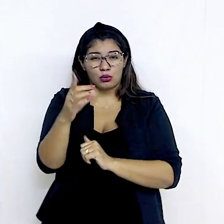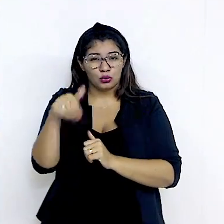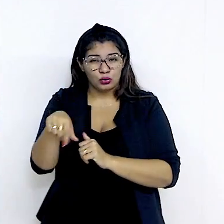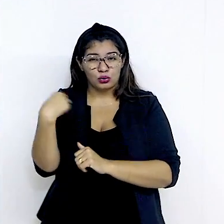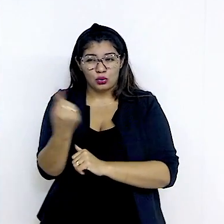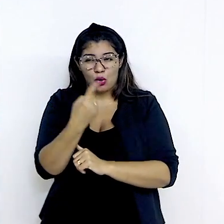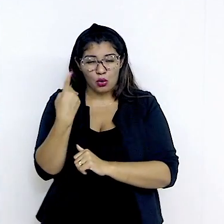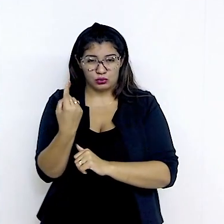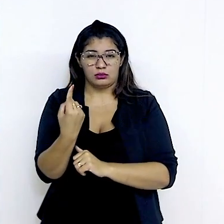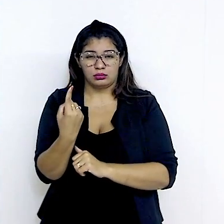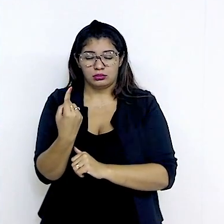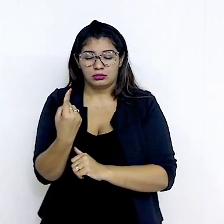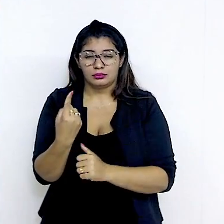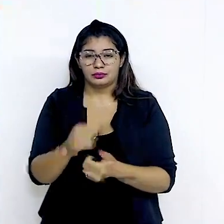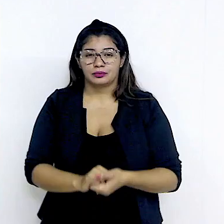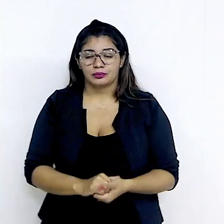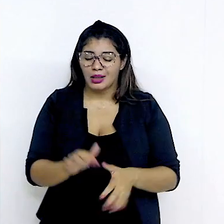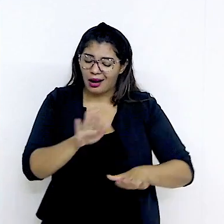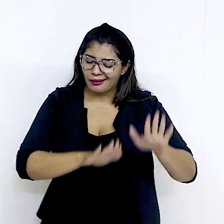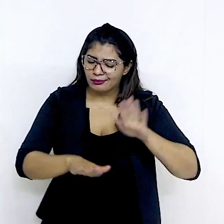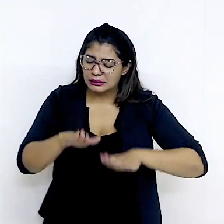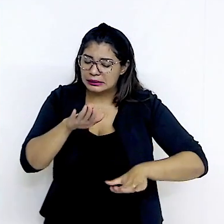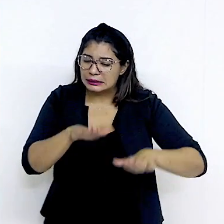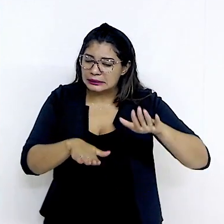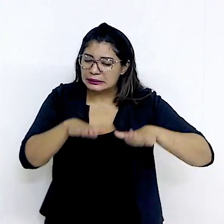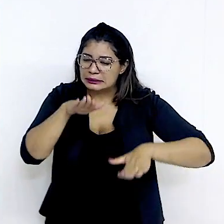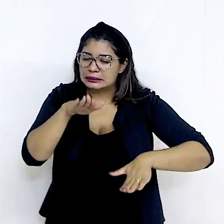comércio, na balança comercial.